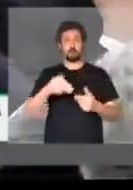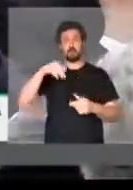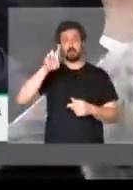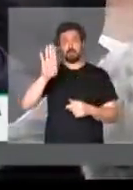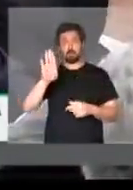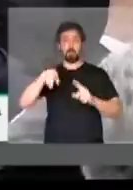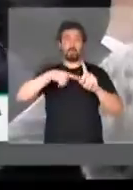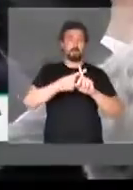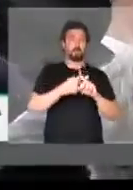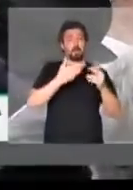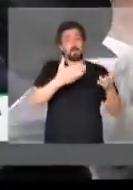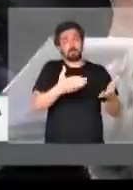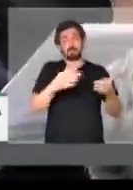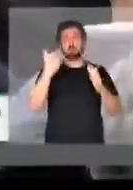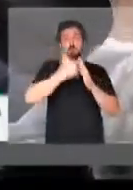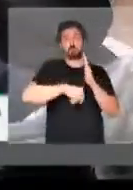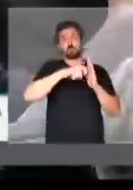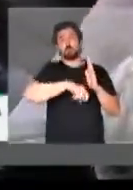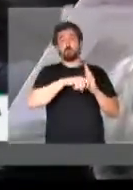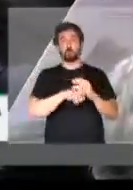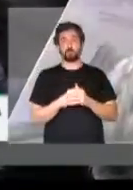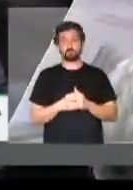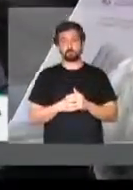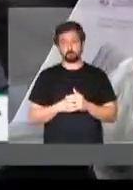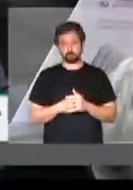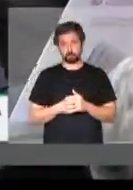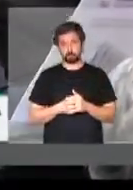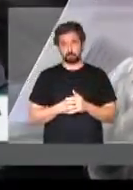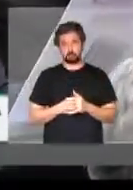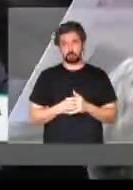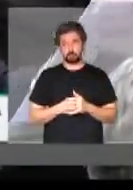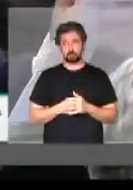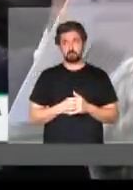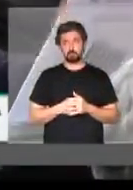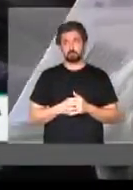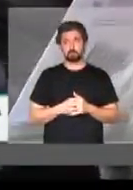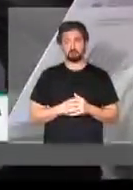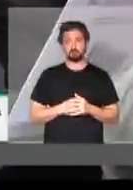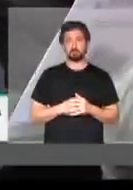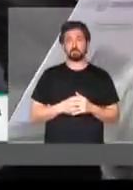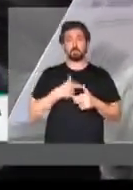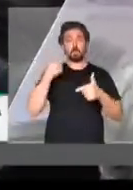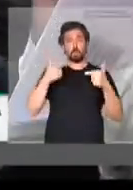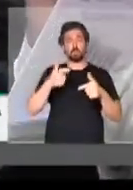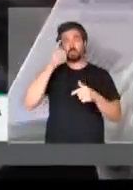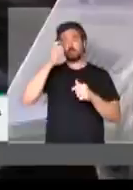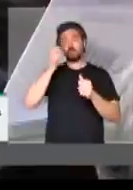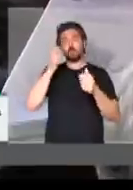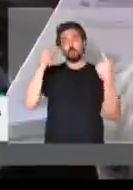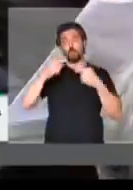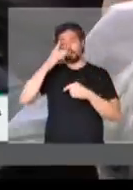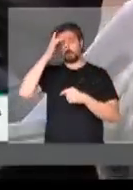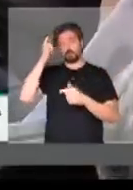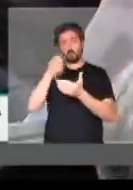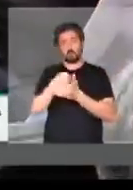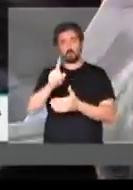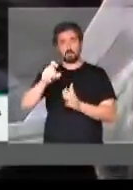foi isso que faliu o Rio de Janeiro. Foi isenção fiscal, né, com seus aliados. Combate a sonegação de impostos